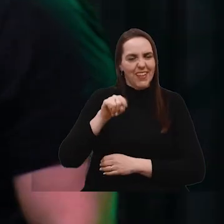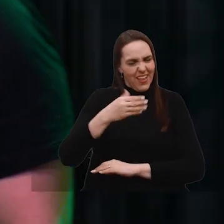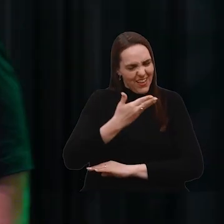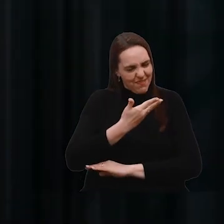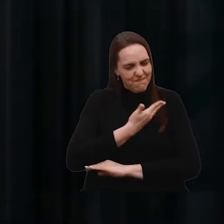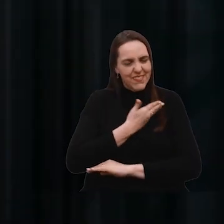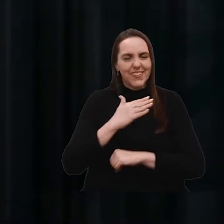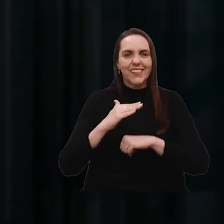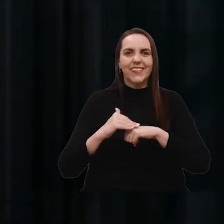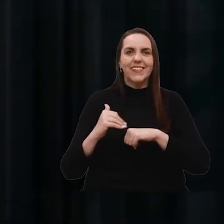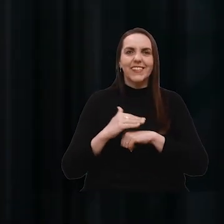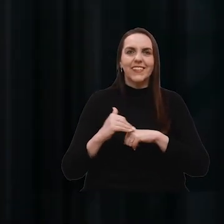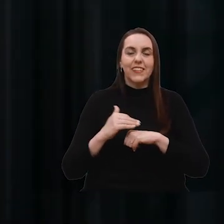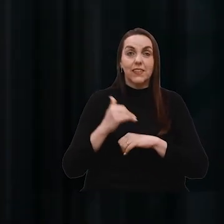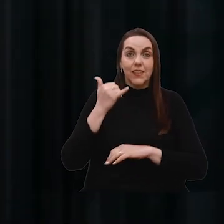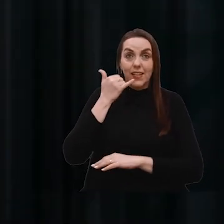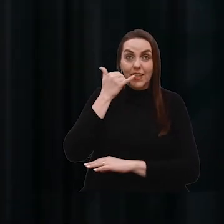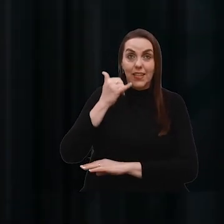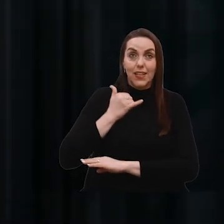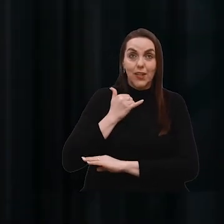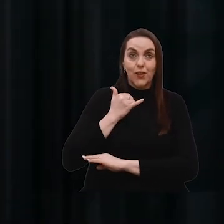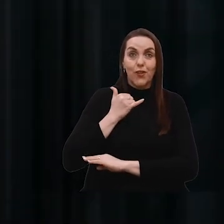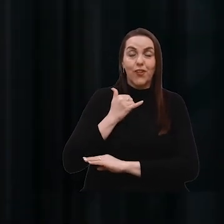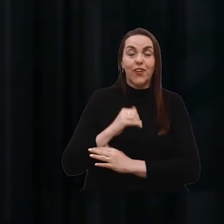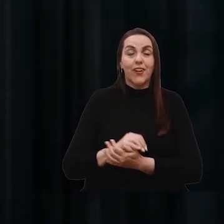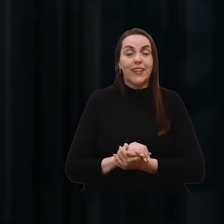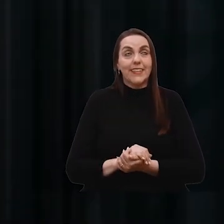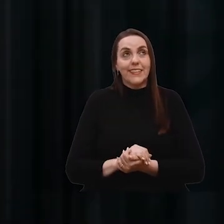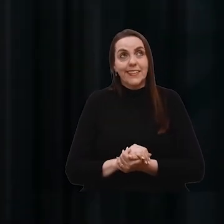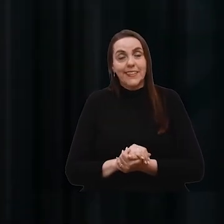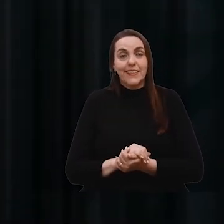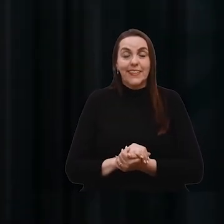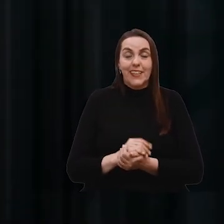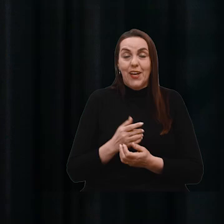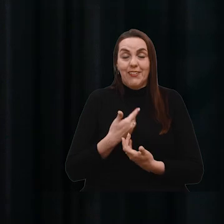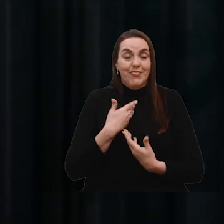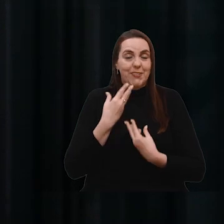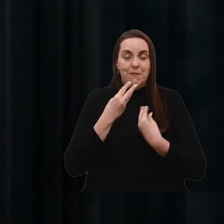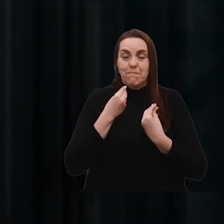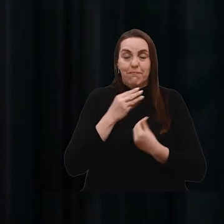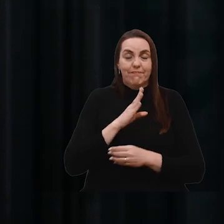Marisol Santos, essa amiga querida que me fez uma ligação